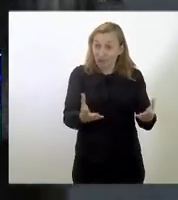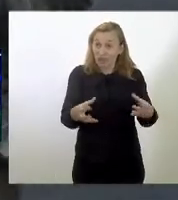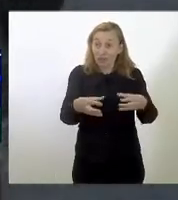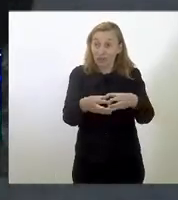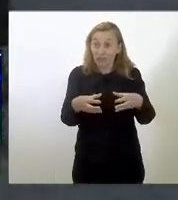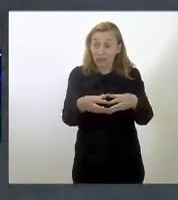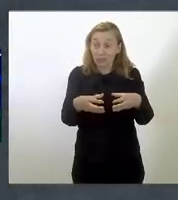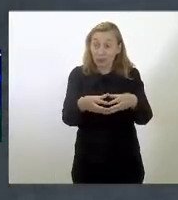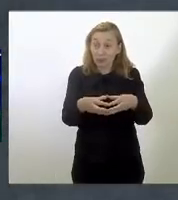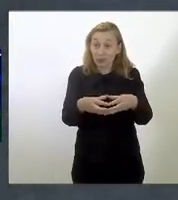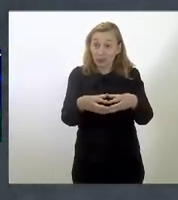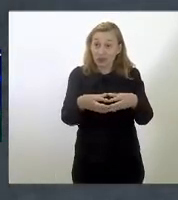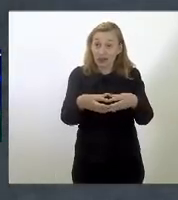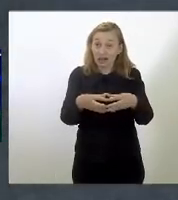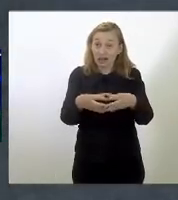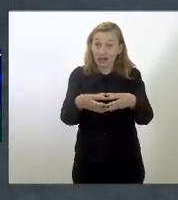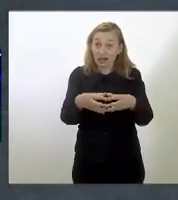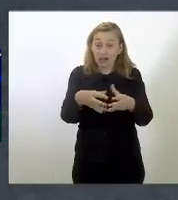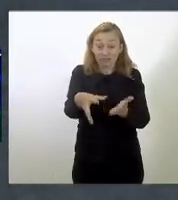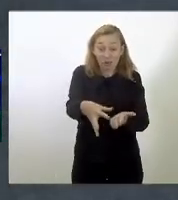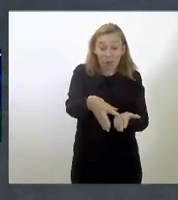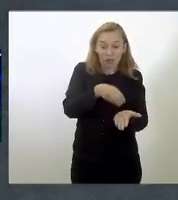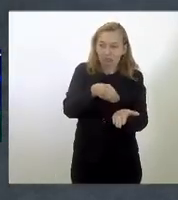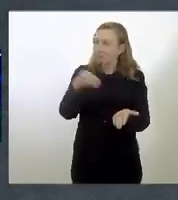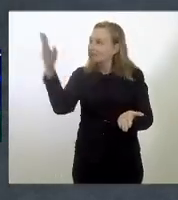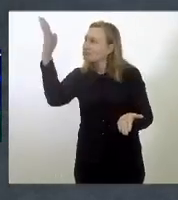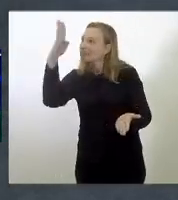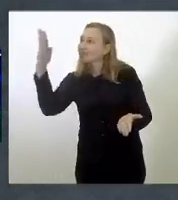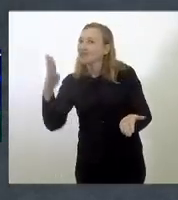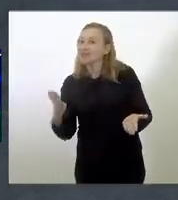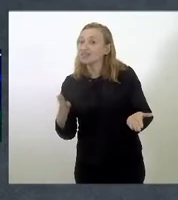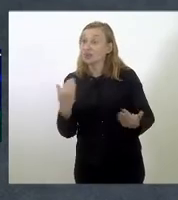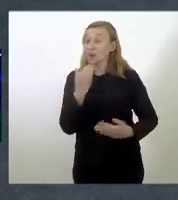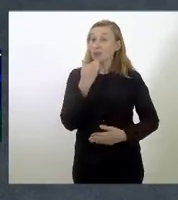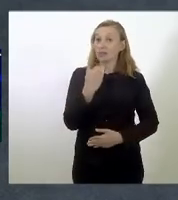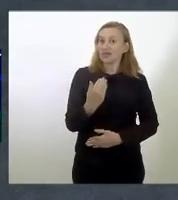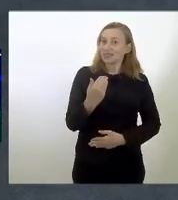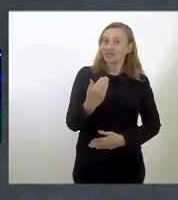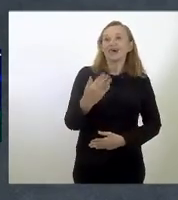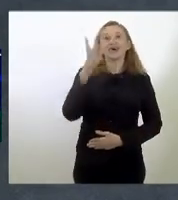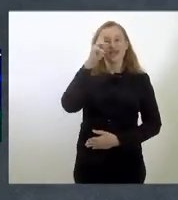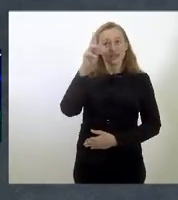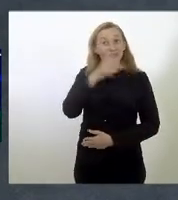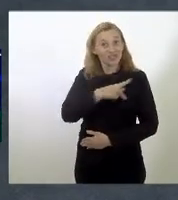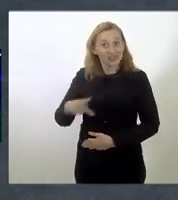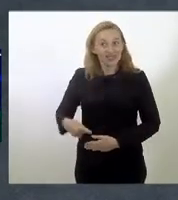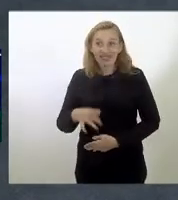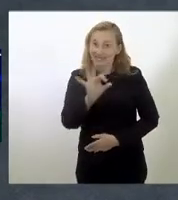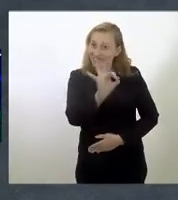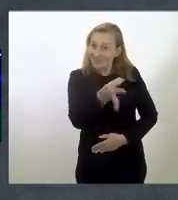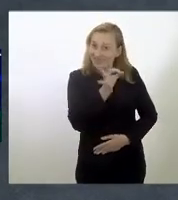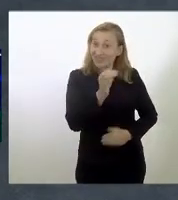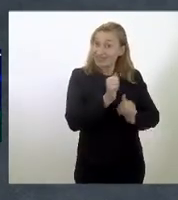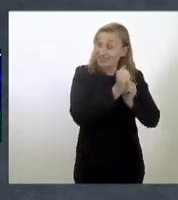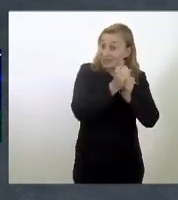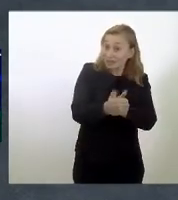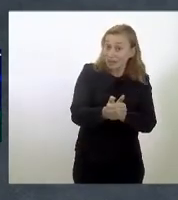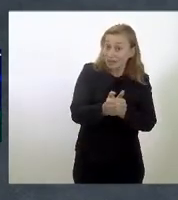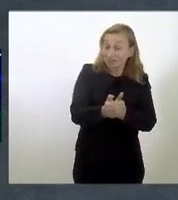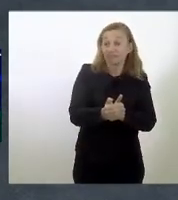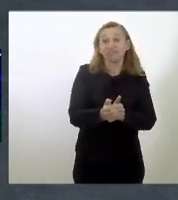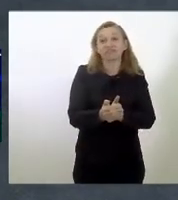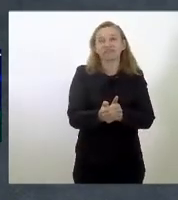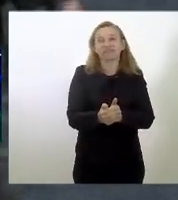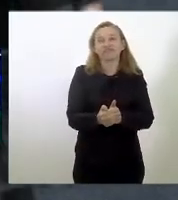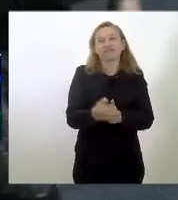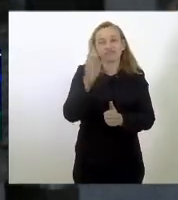será exemplo para o Brasil e eu pedi a Vossa Excelência, inclusive encaminhei, que